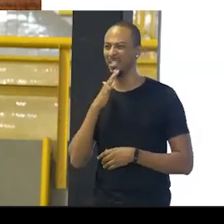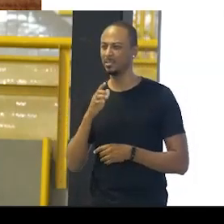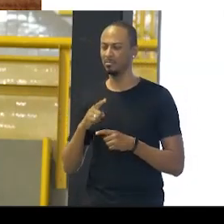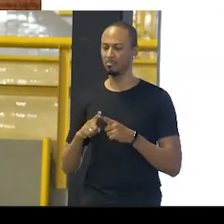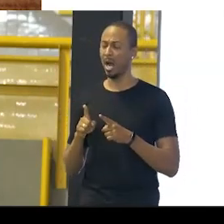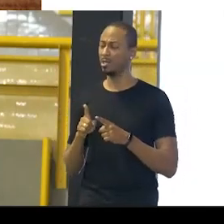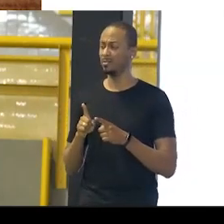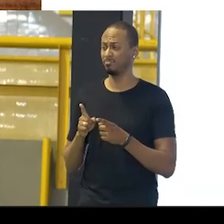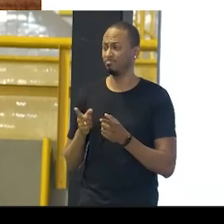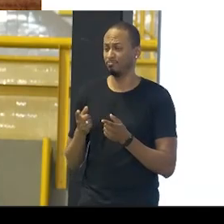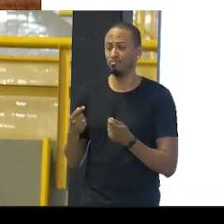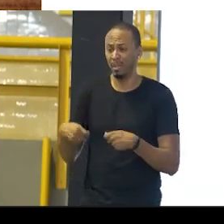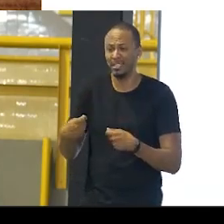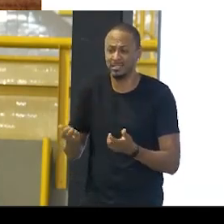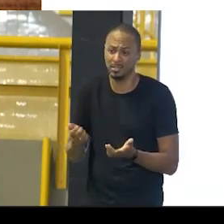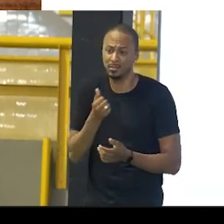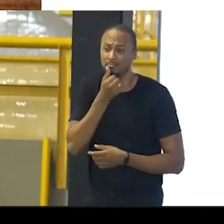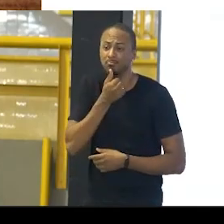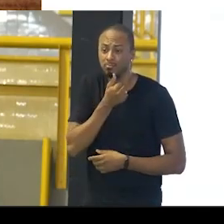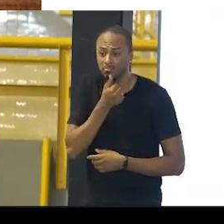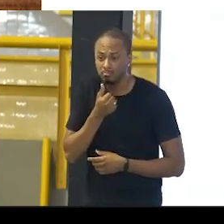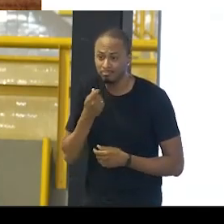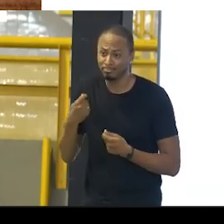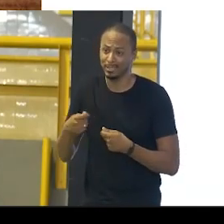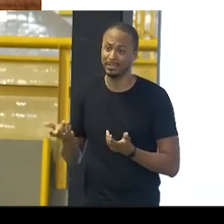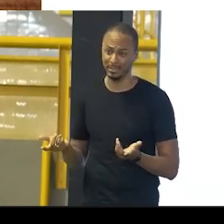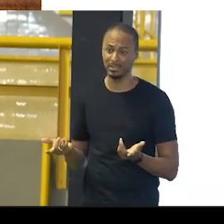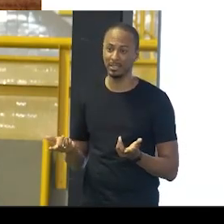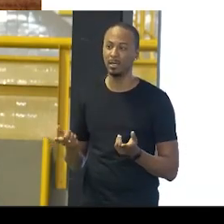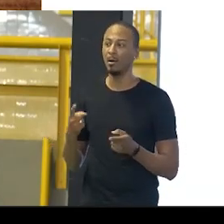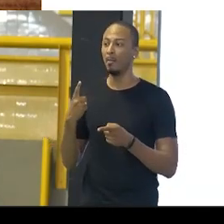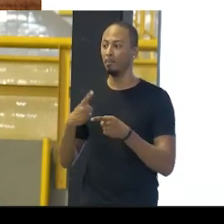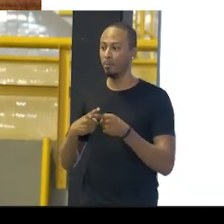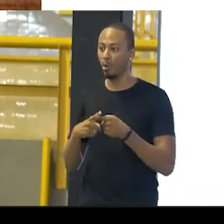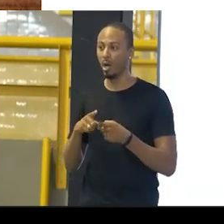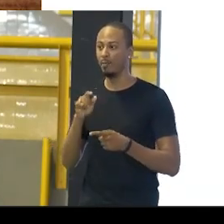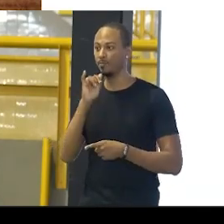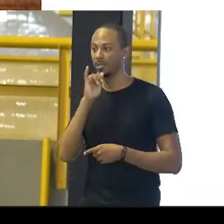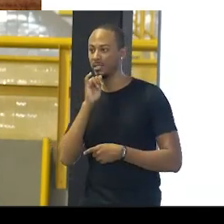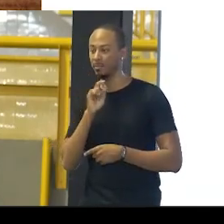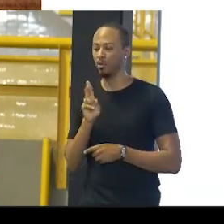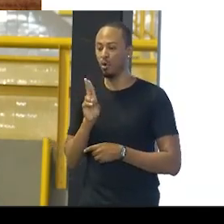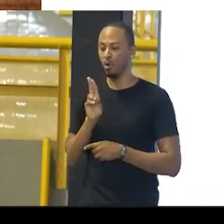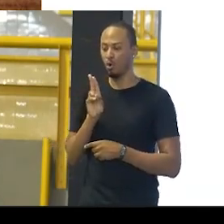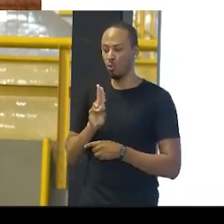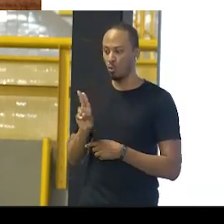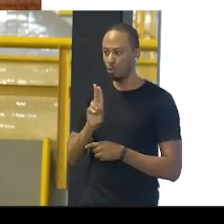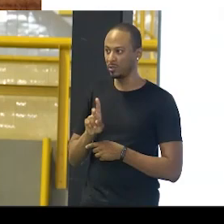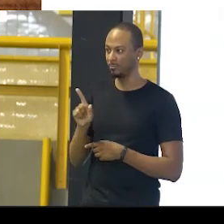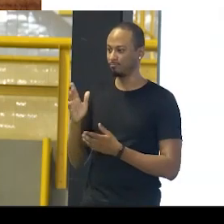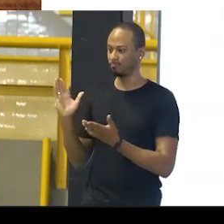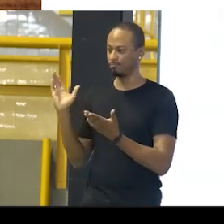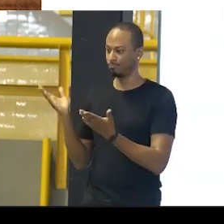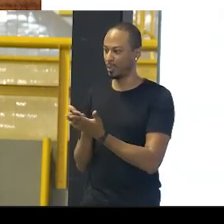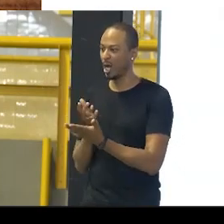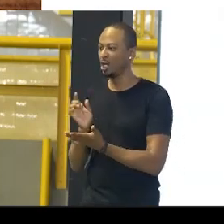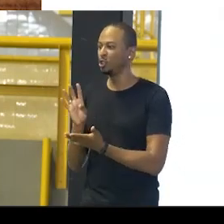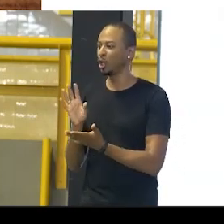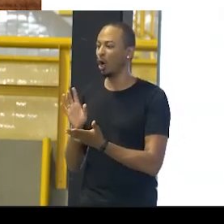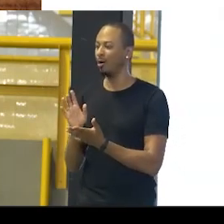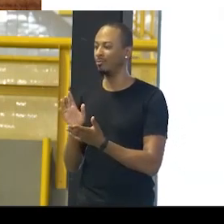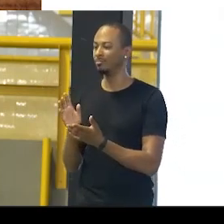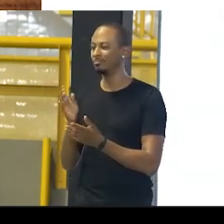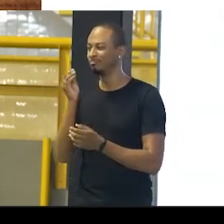Então, tem óleo para produzir alimentos, para a indústria moveleira, etc., para a produção do papel que a gente está utilizando aqui. Então, você tem que levar em consideração